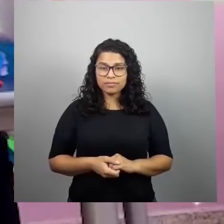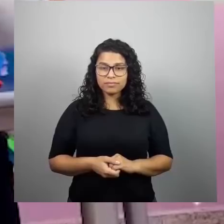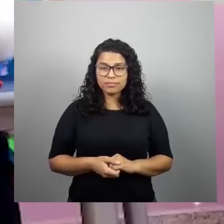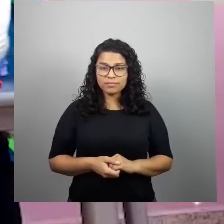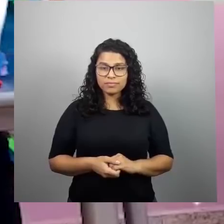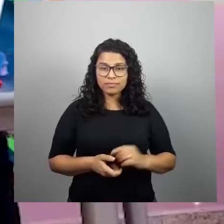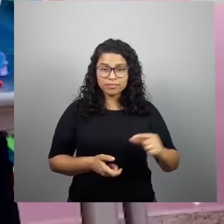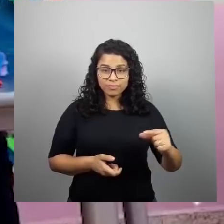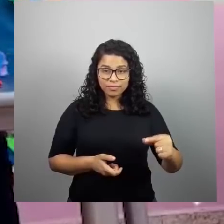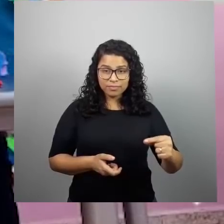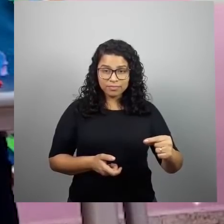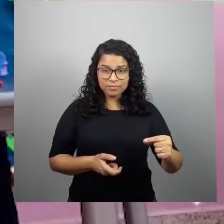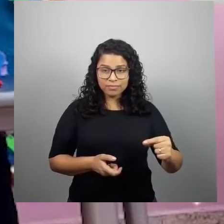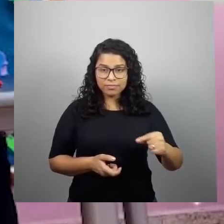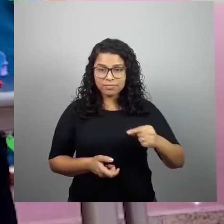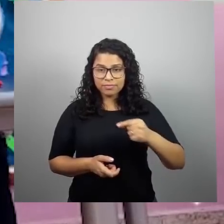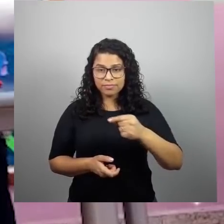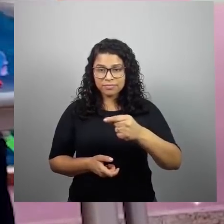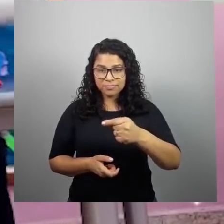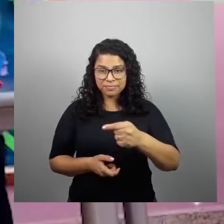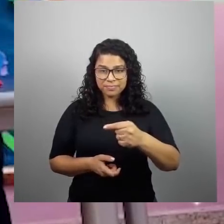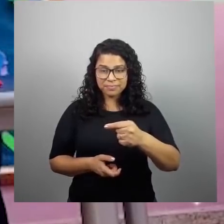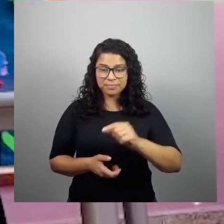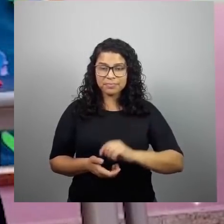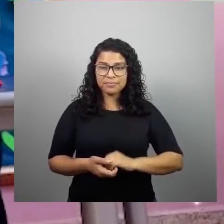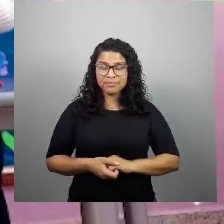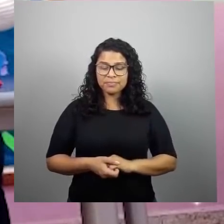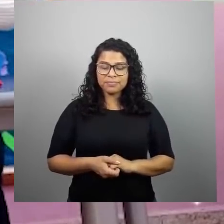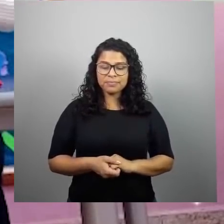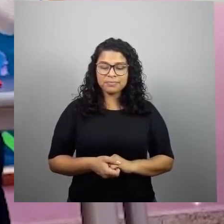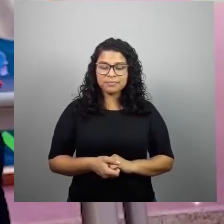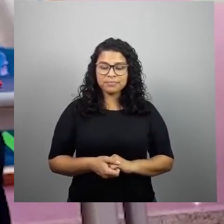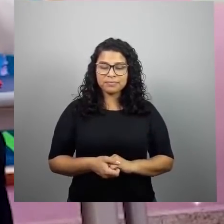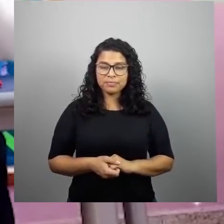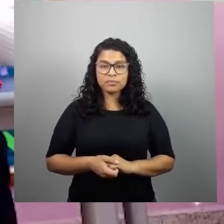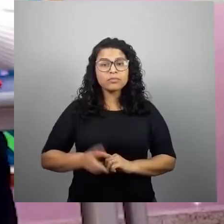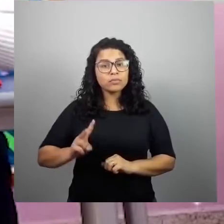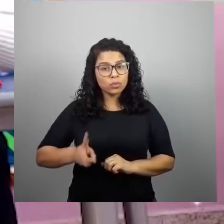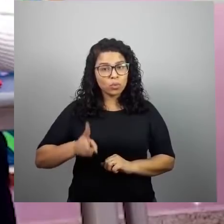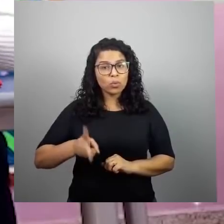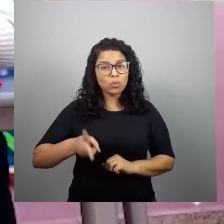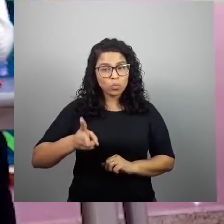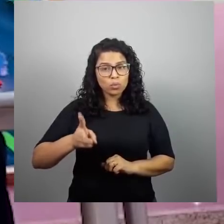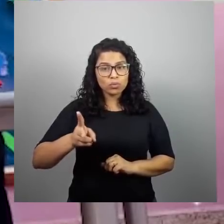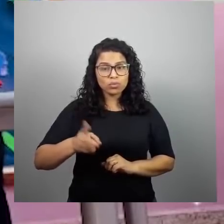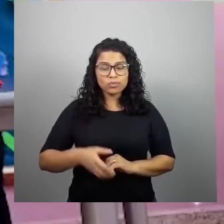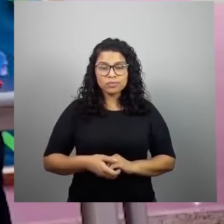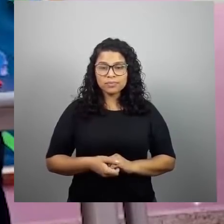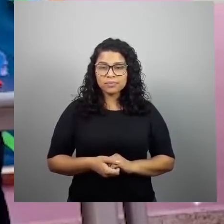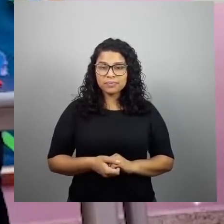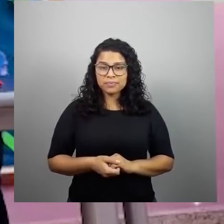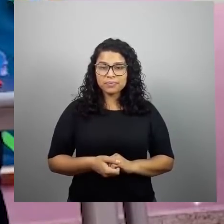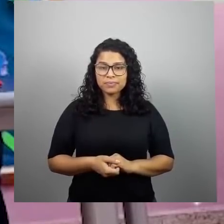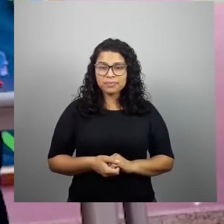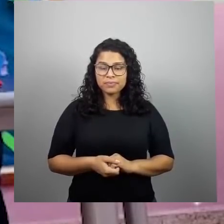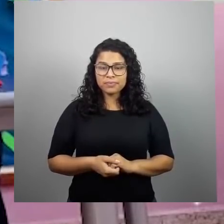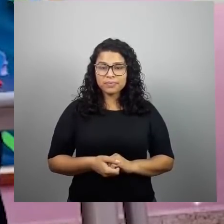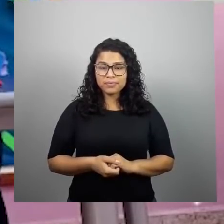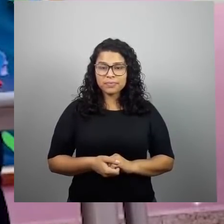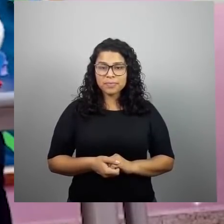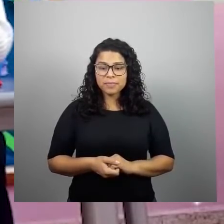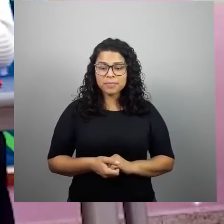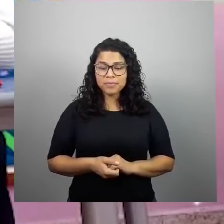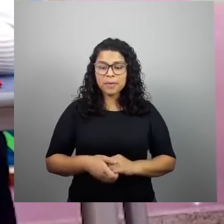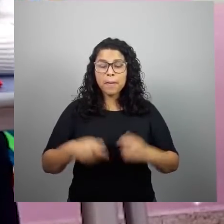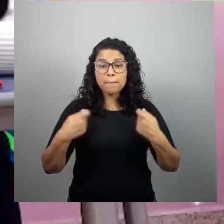logo após do outro ladinho e assim por diante. Lembre-se que a gente